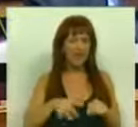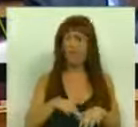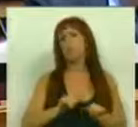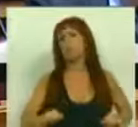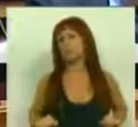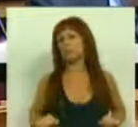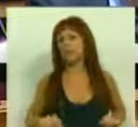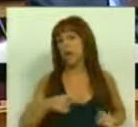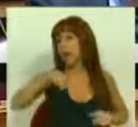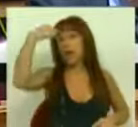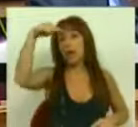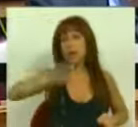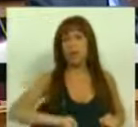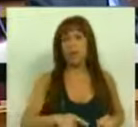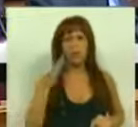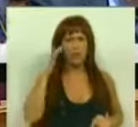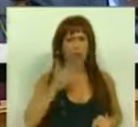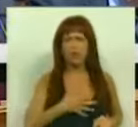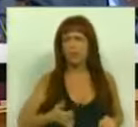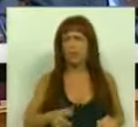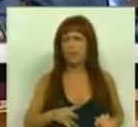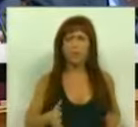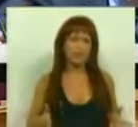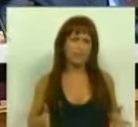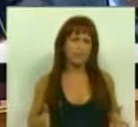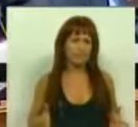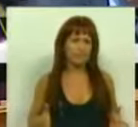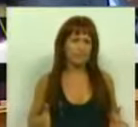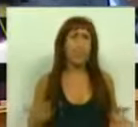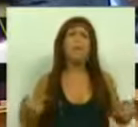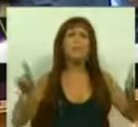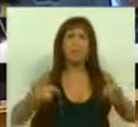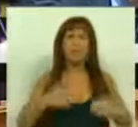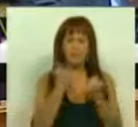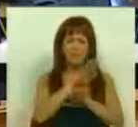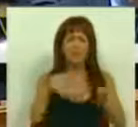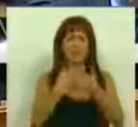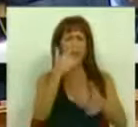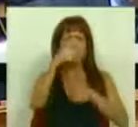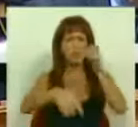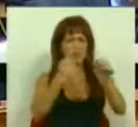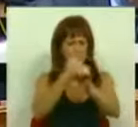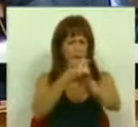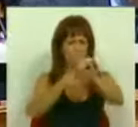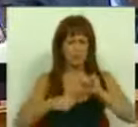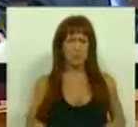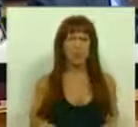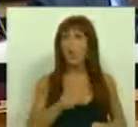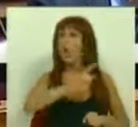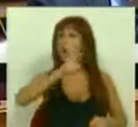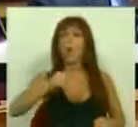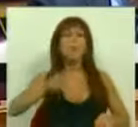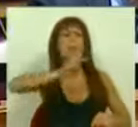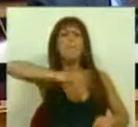esta situação inédita dos números do desemprego em Portugal. Mas também uma mensagem para os trabalhadores, para